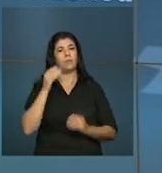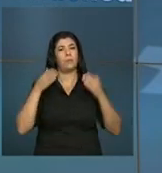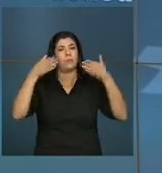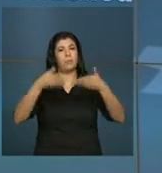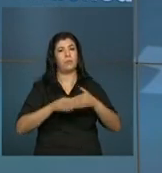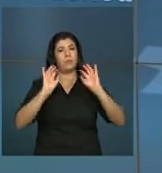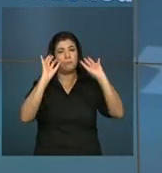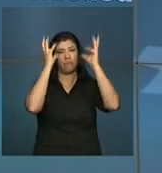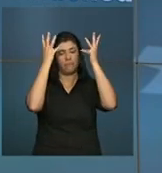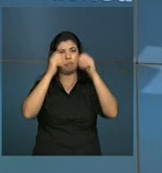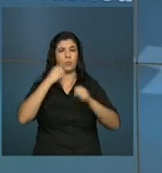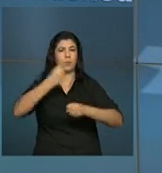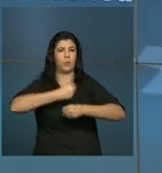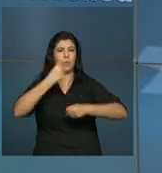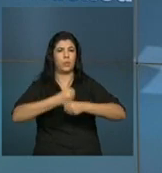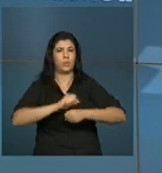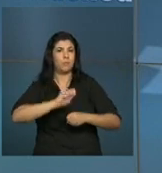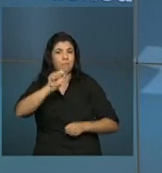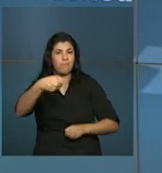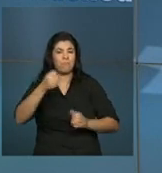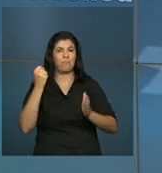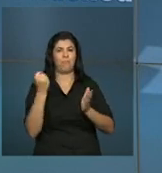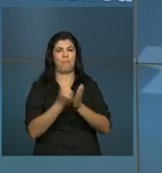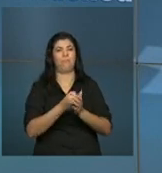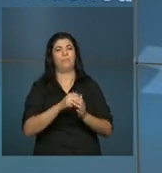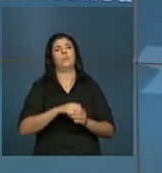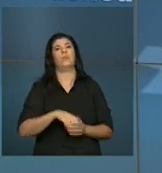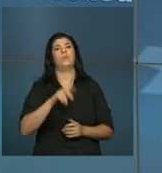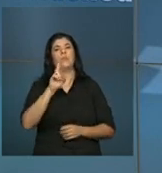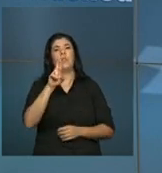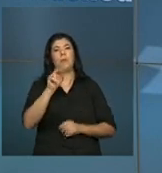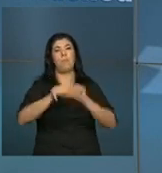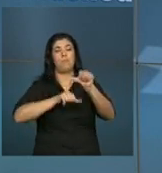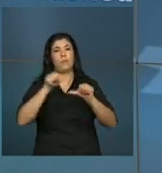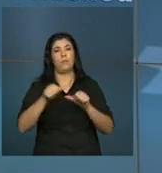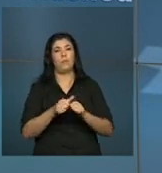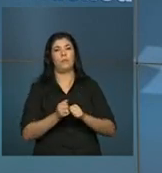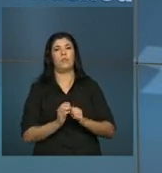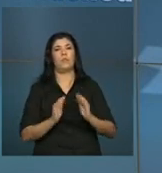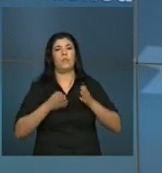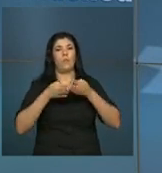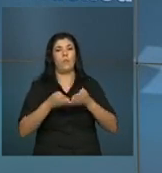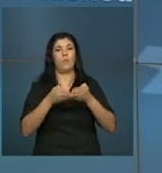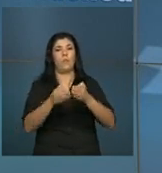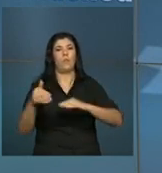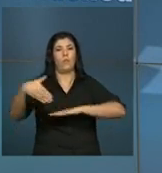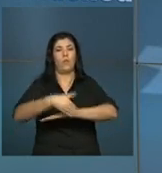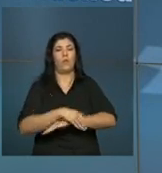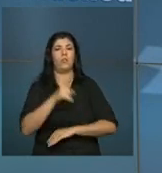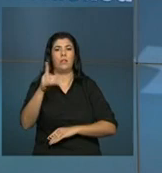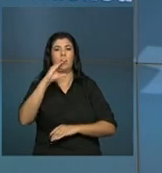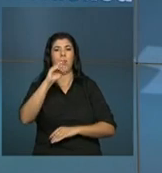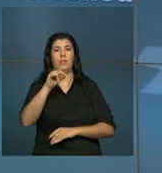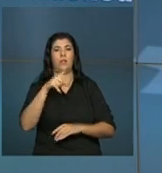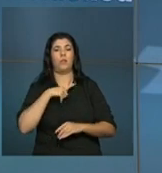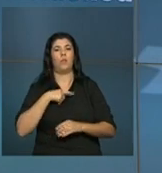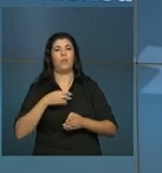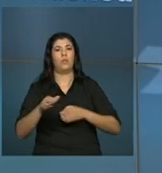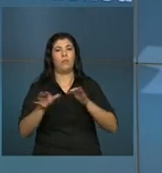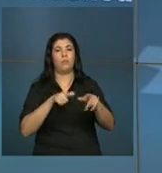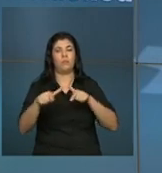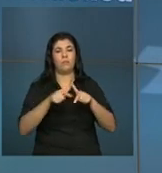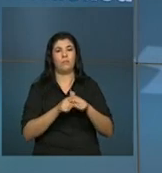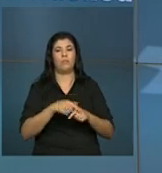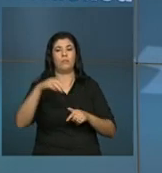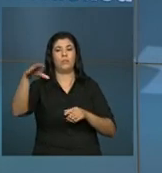da cerimônia. A obra é o marco da revitalização da região portuária carioca. Ele vai operar em sentido único do